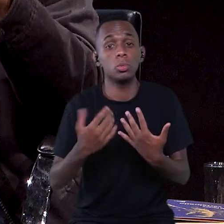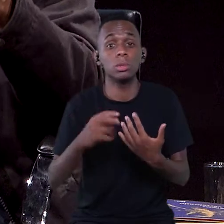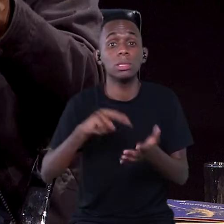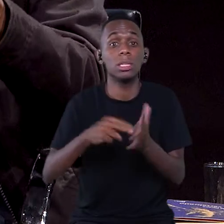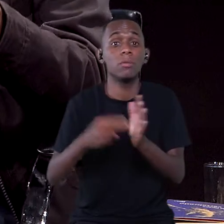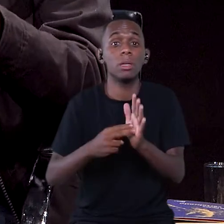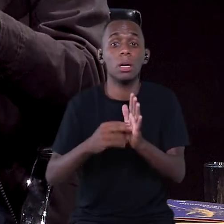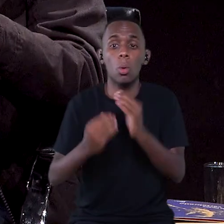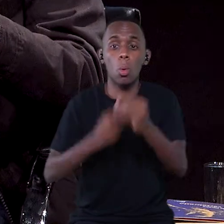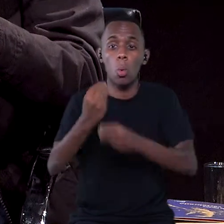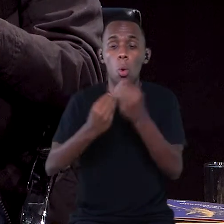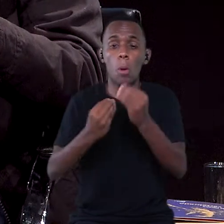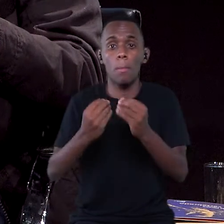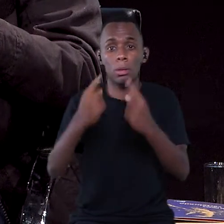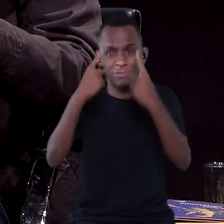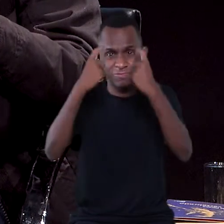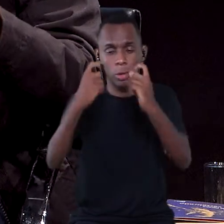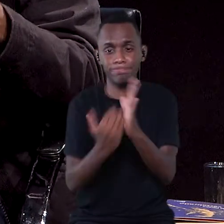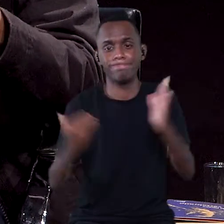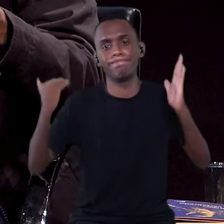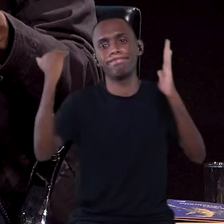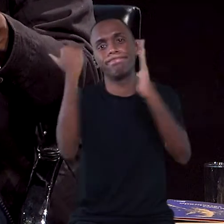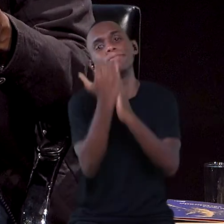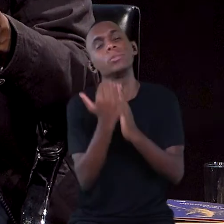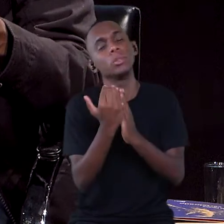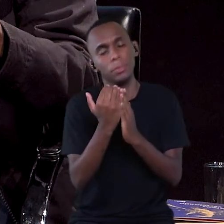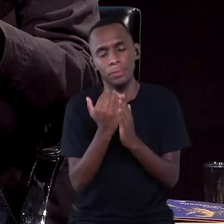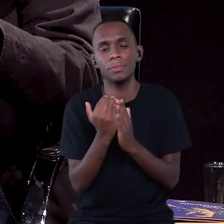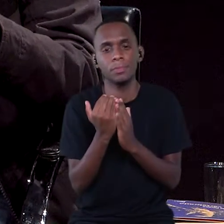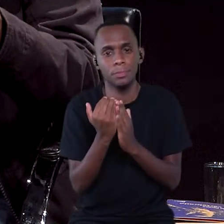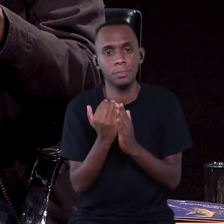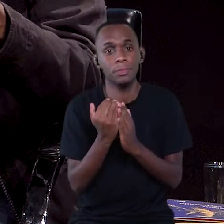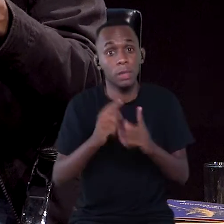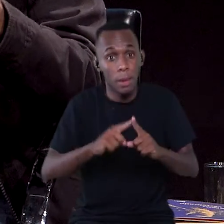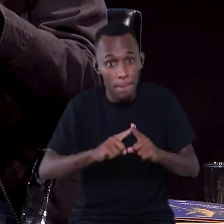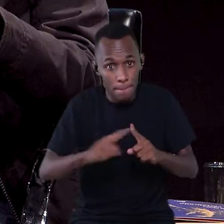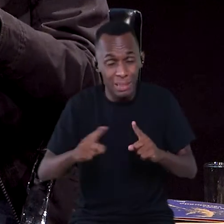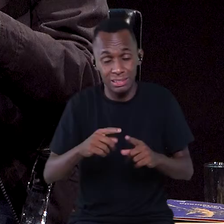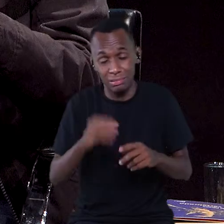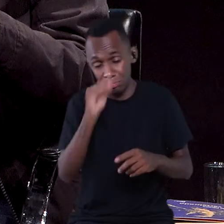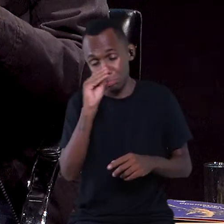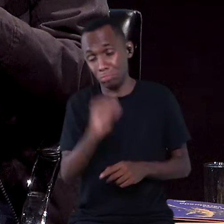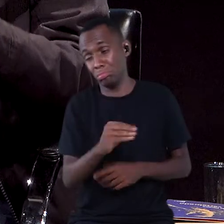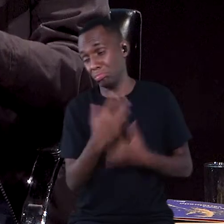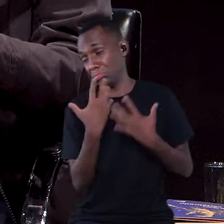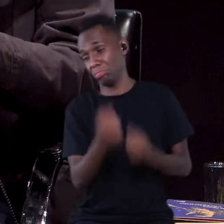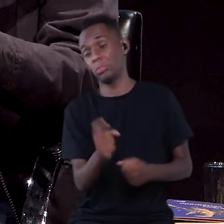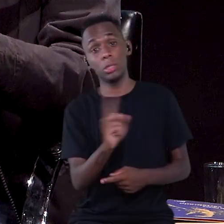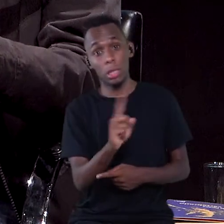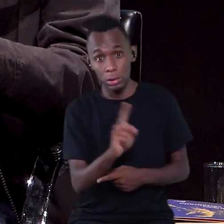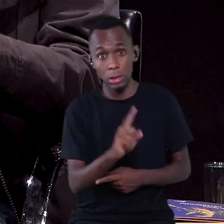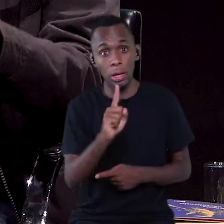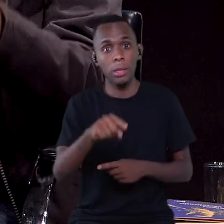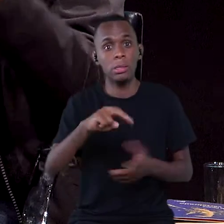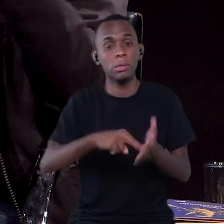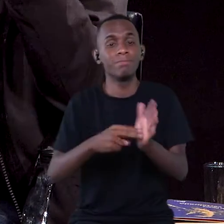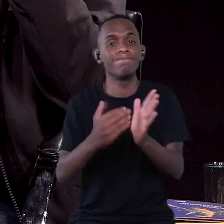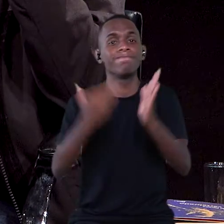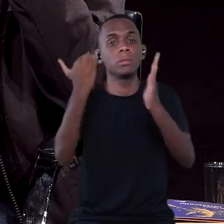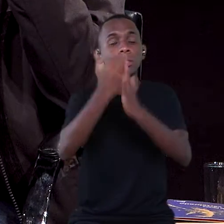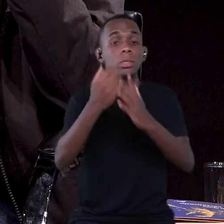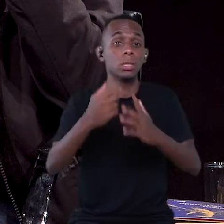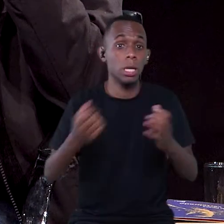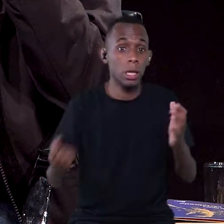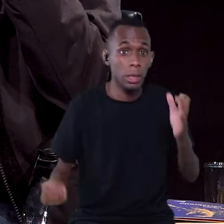acentua o grau da crueldade. O fato em si já é relevante, mas a negação dele amplia isso muito mais. Então, você